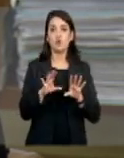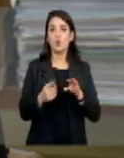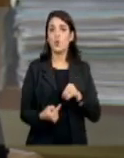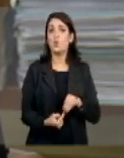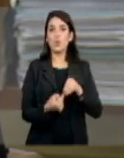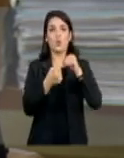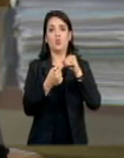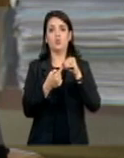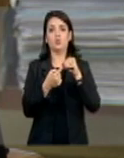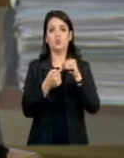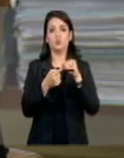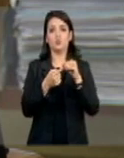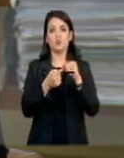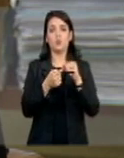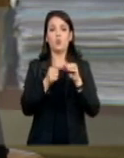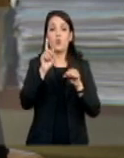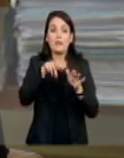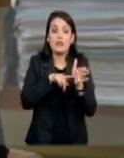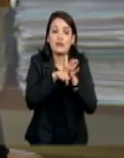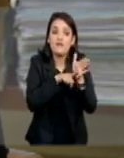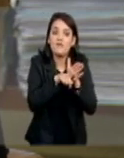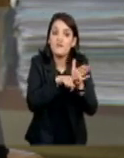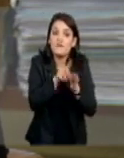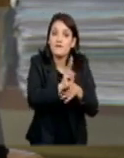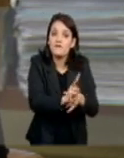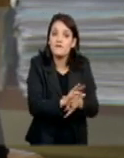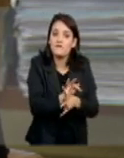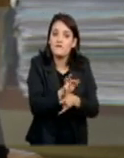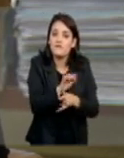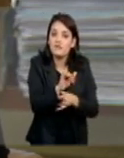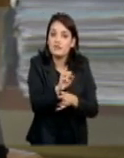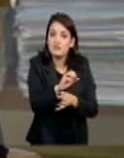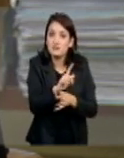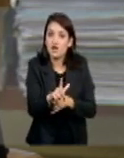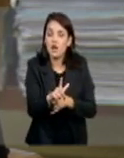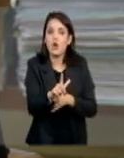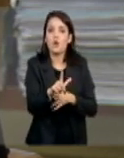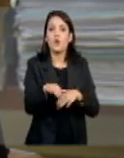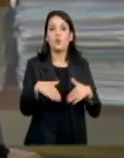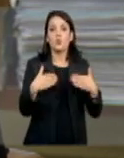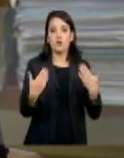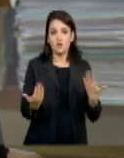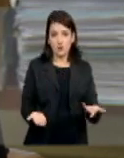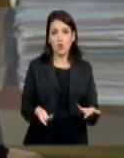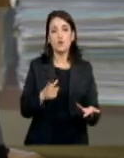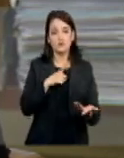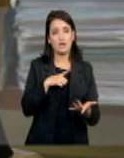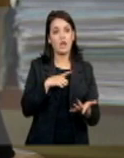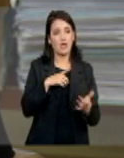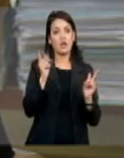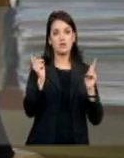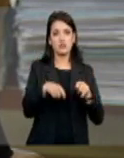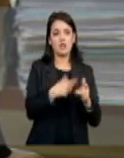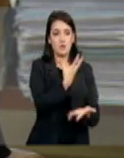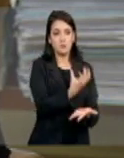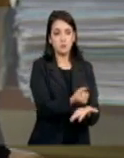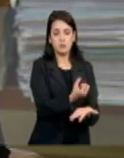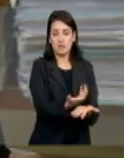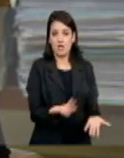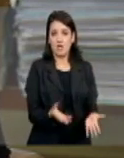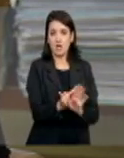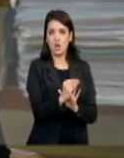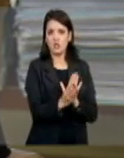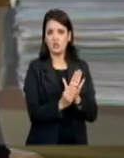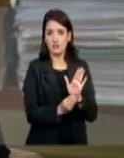estreitamente fiscal a regular constituição do crédito tributário como resultado é claro do